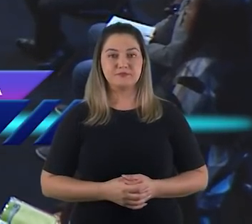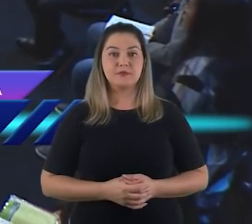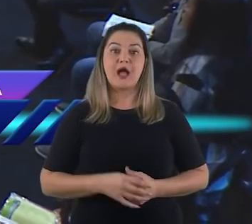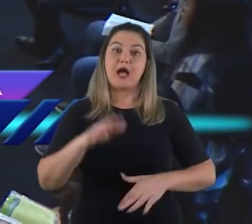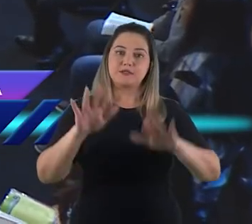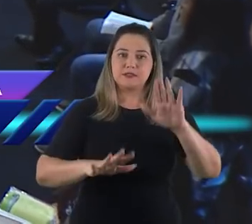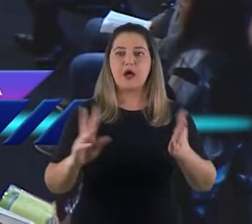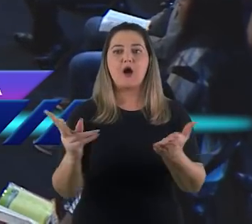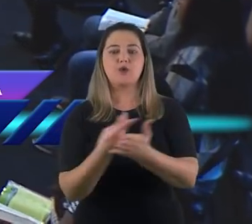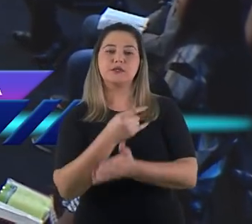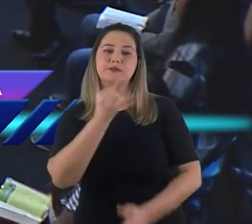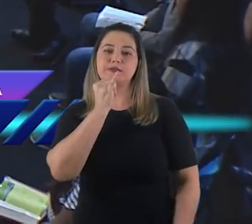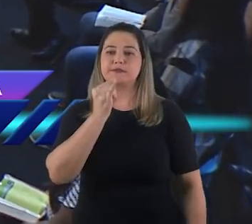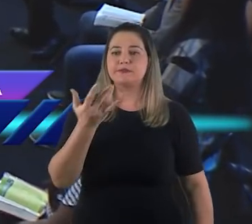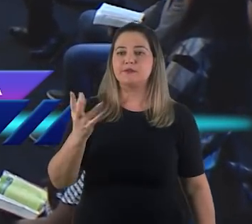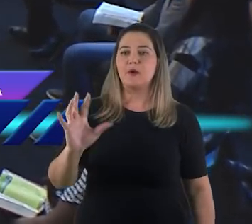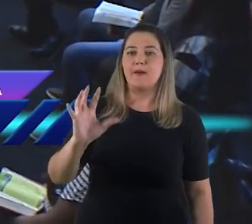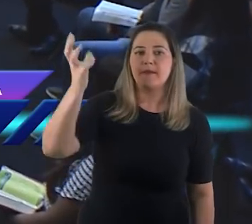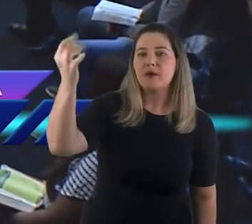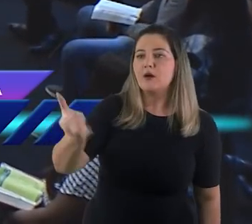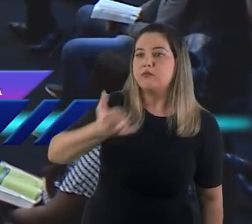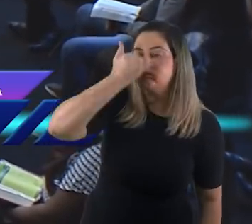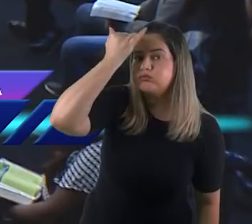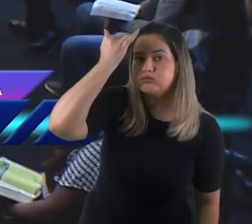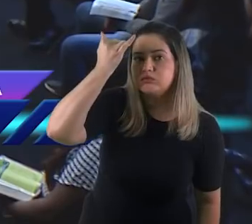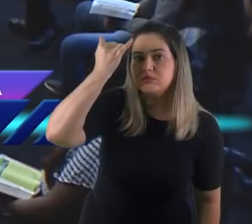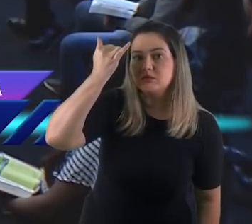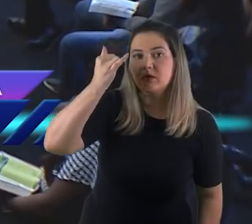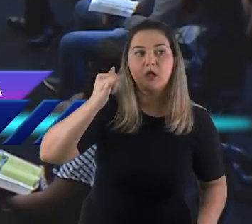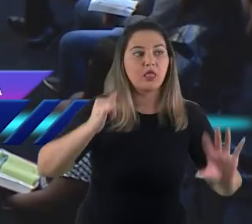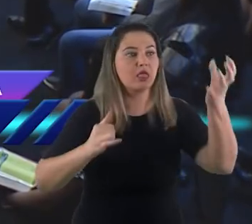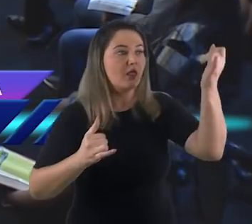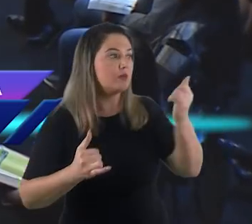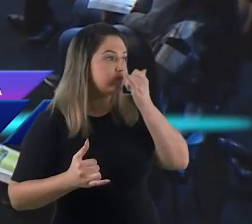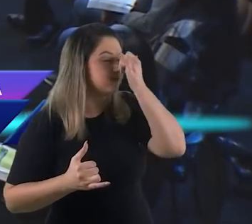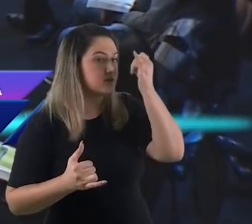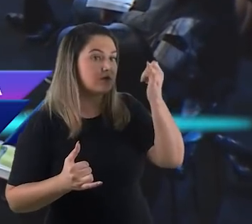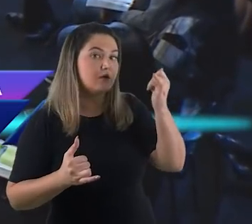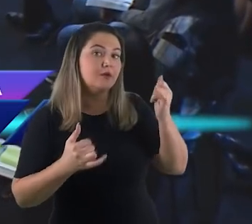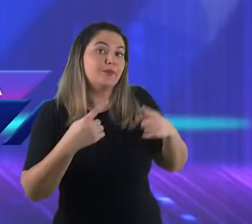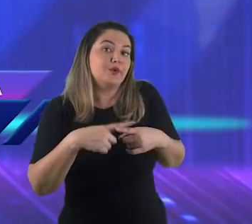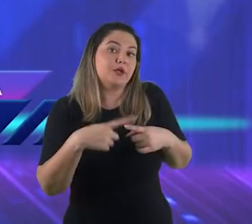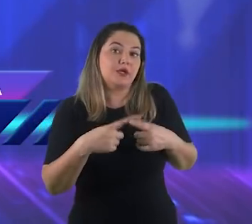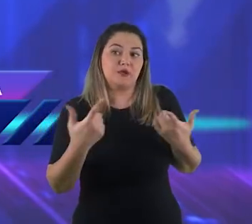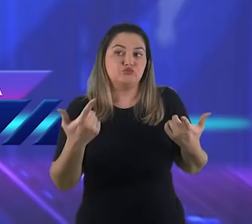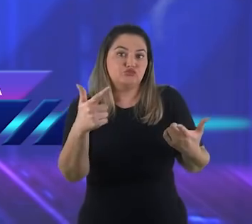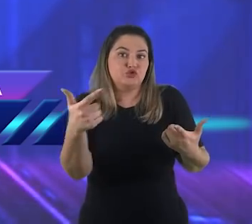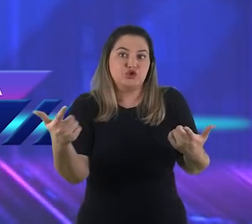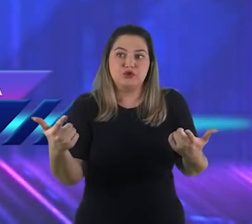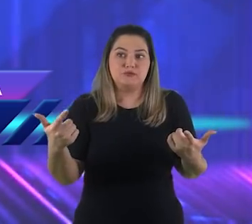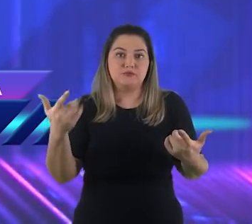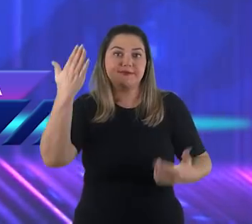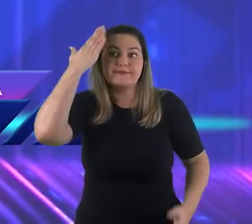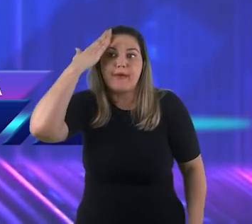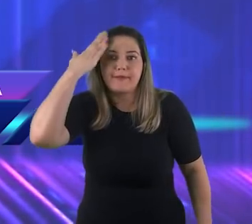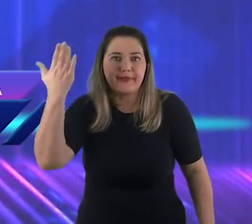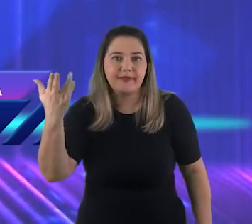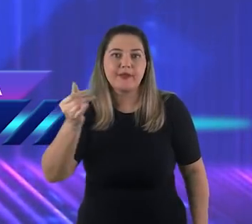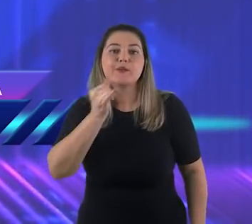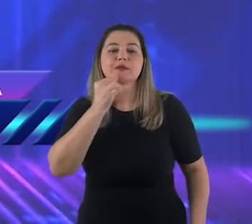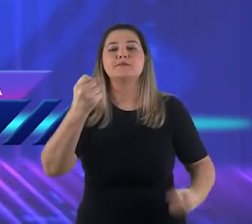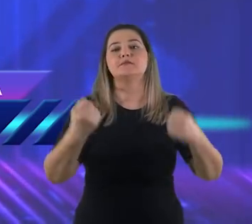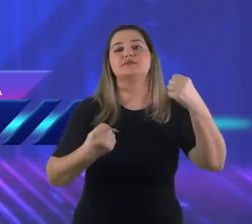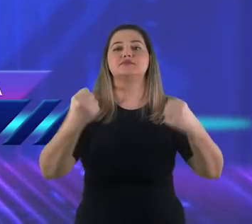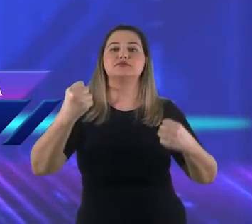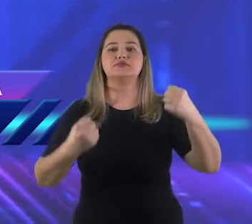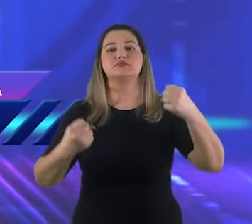Os acidentes são acidentes porque eles não estavam previstos. Quando você sofre uma batida